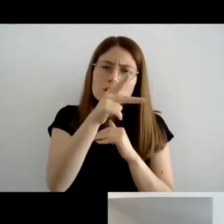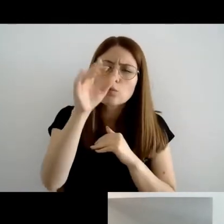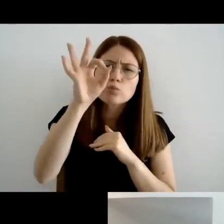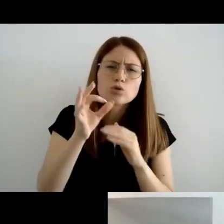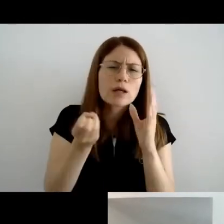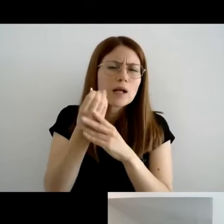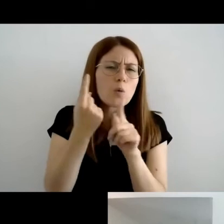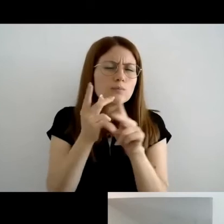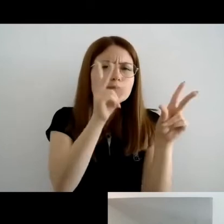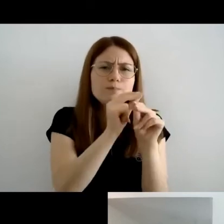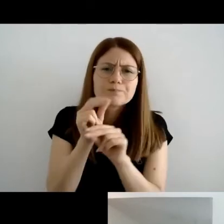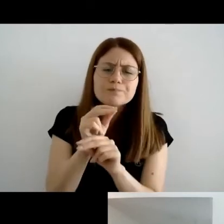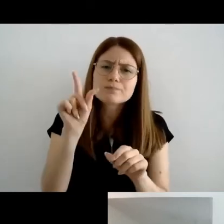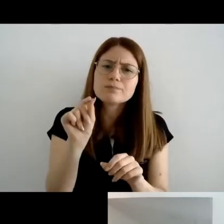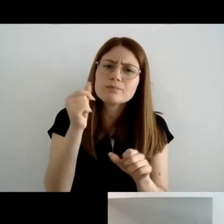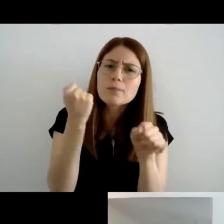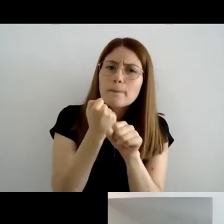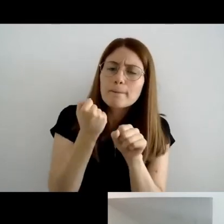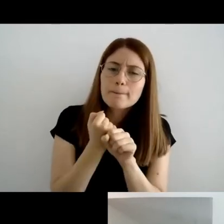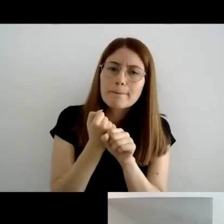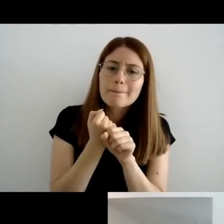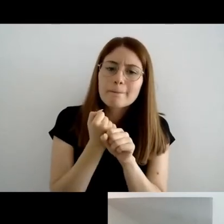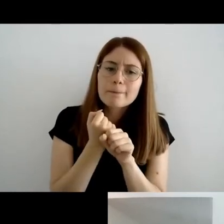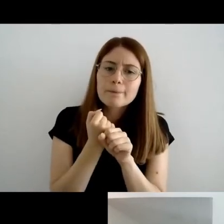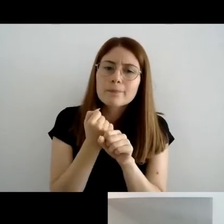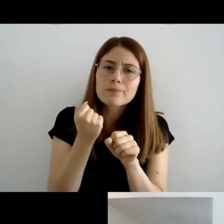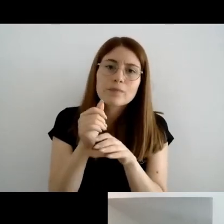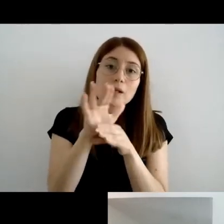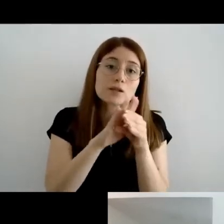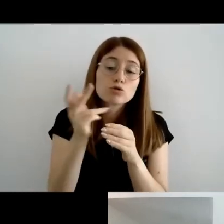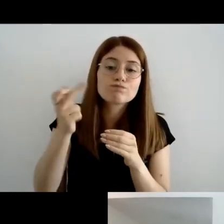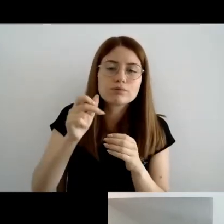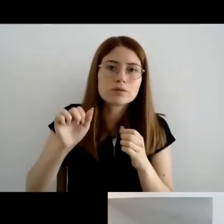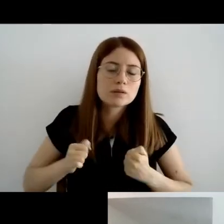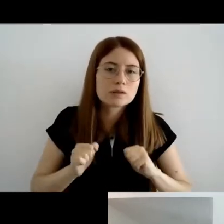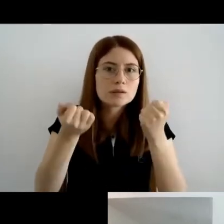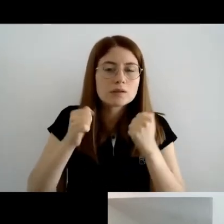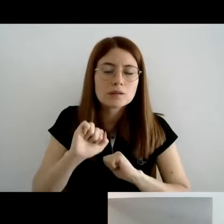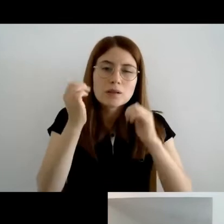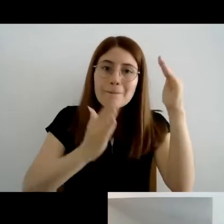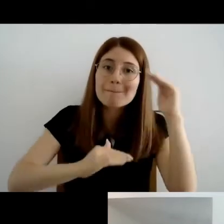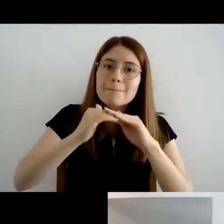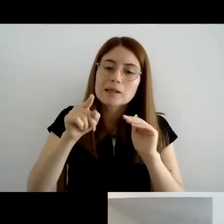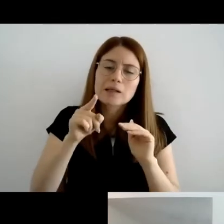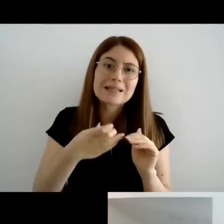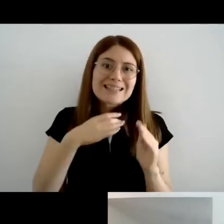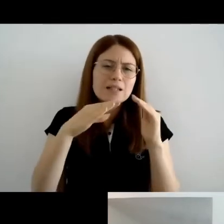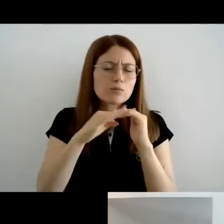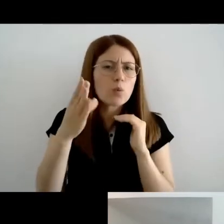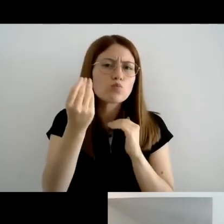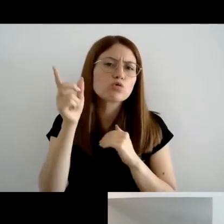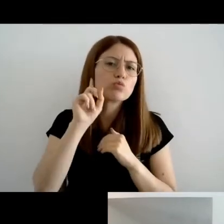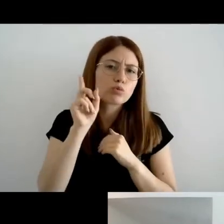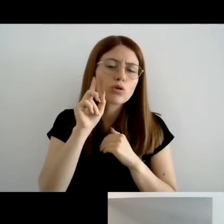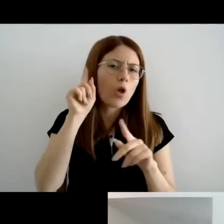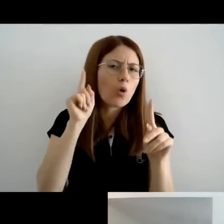novas na inovação, no desempenho em situações de stress extremo. Portanto, esta estabilidade é muito importante